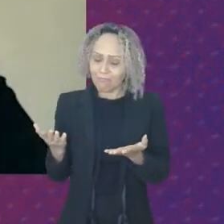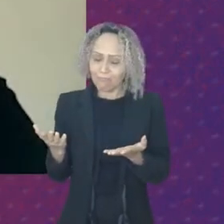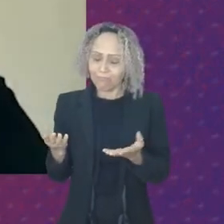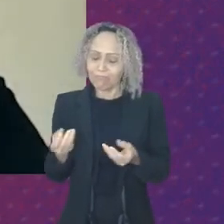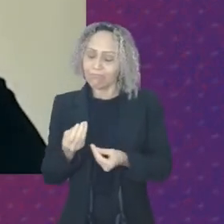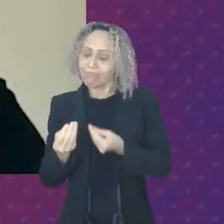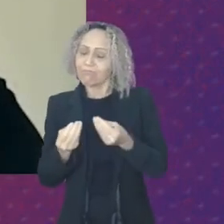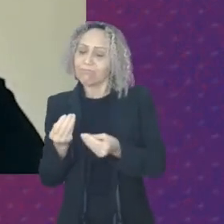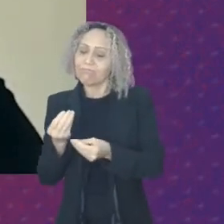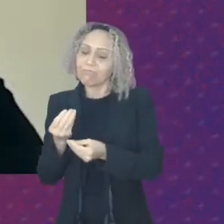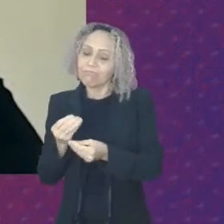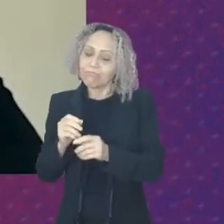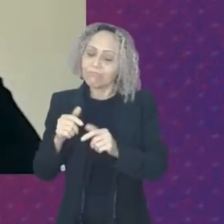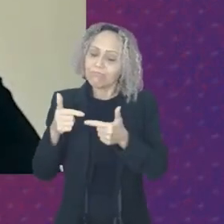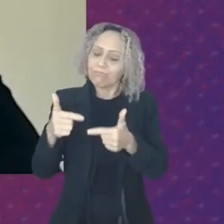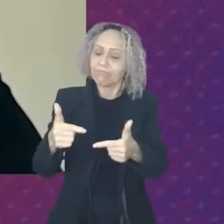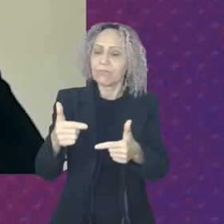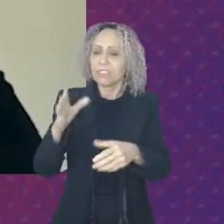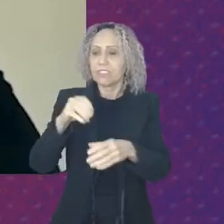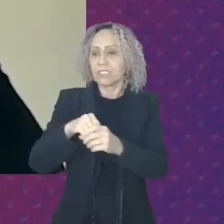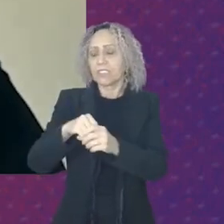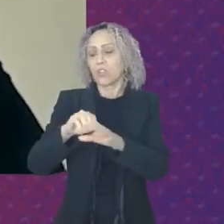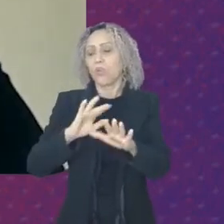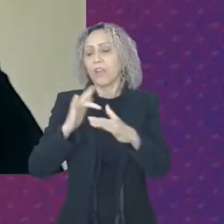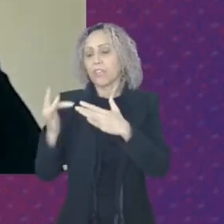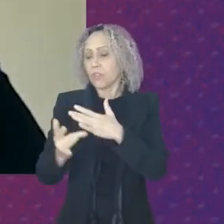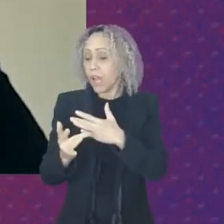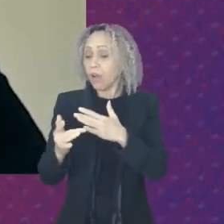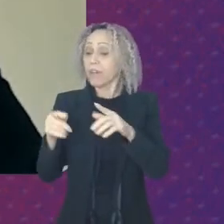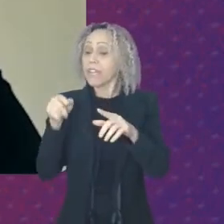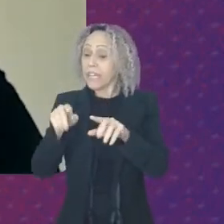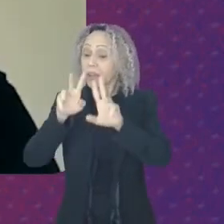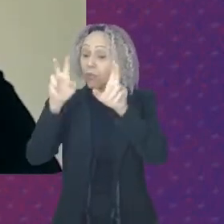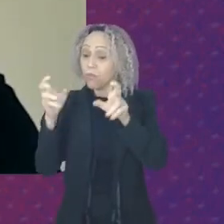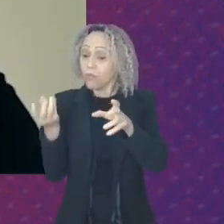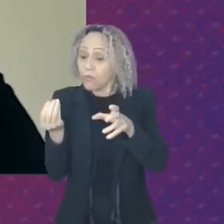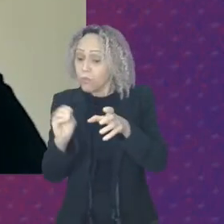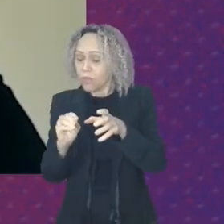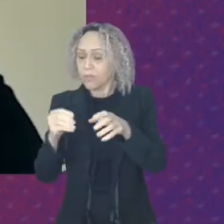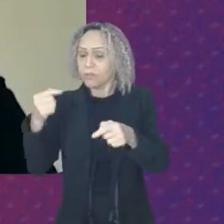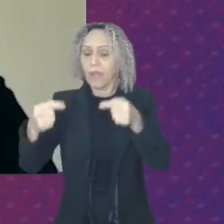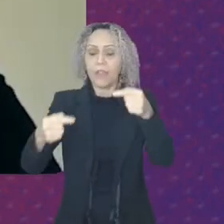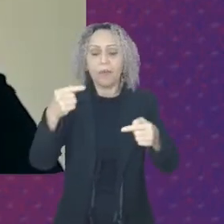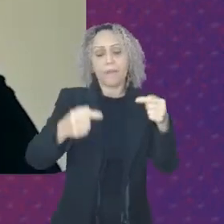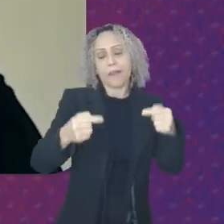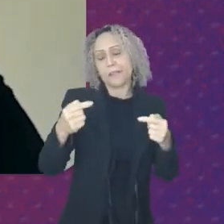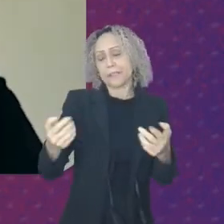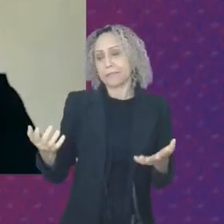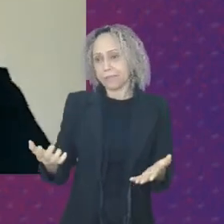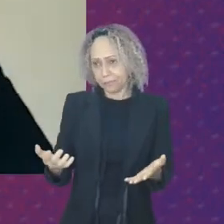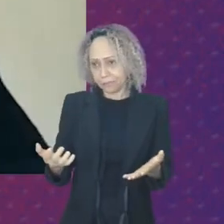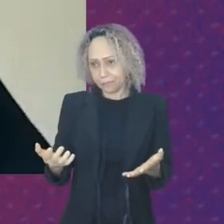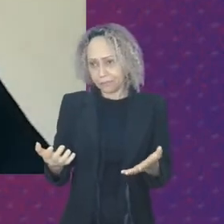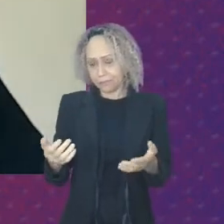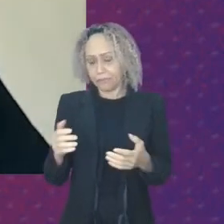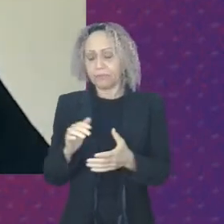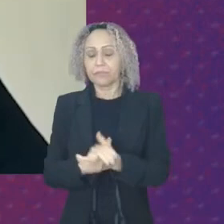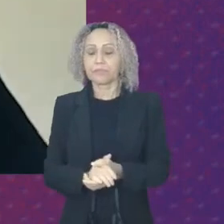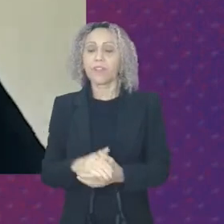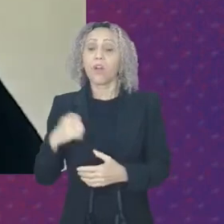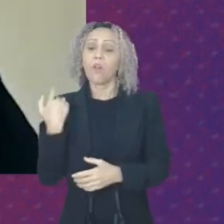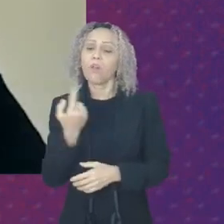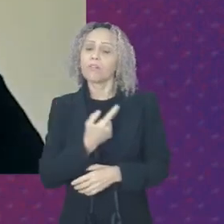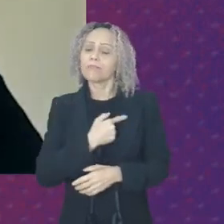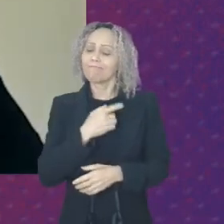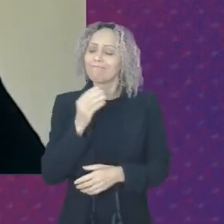online a fazer esse debate político. Isso também pode ser pautado de diversas formas. Obviamente, a gente tem que saber